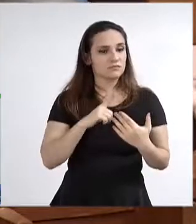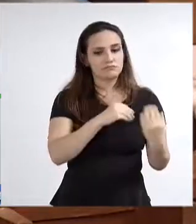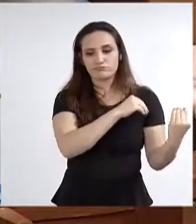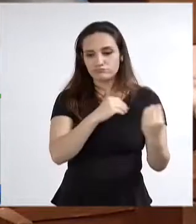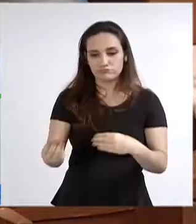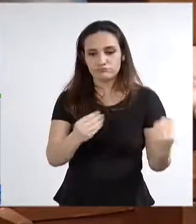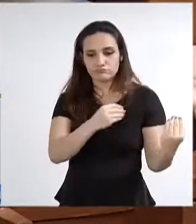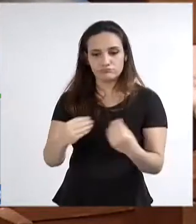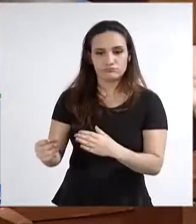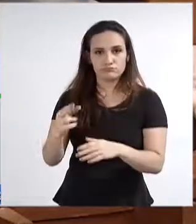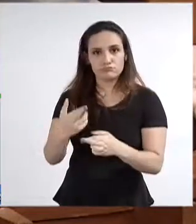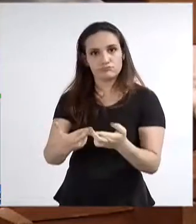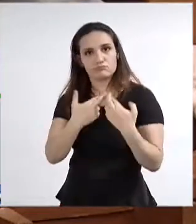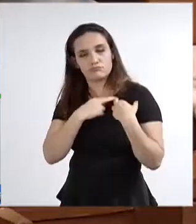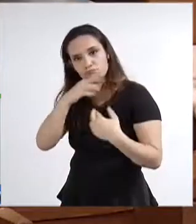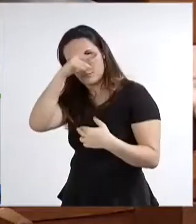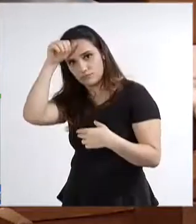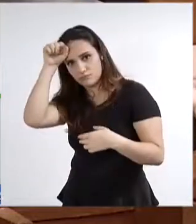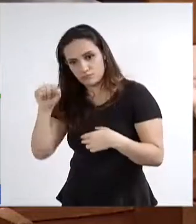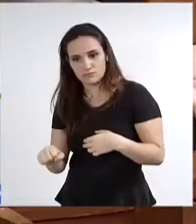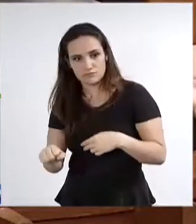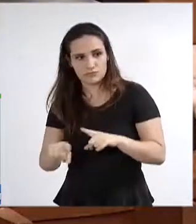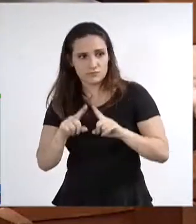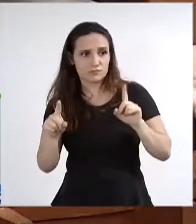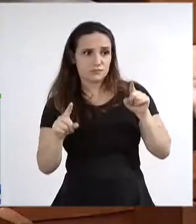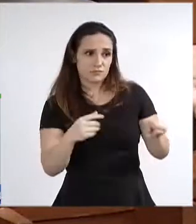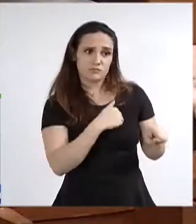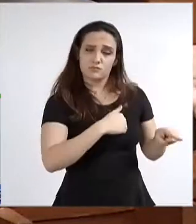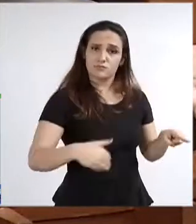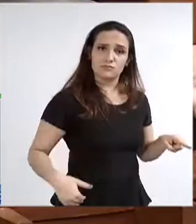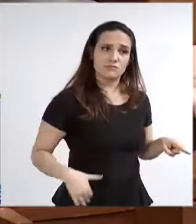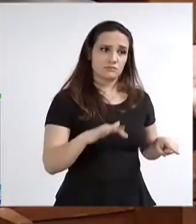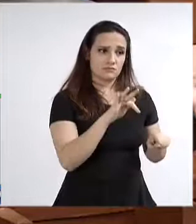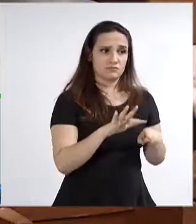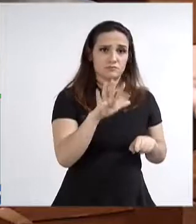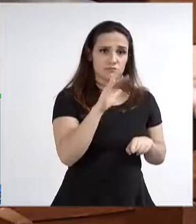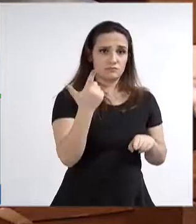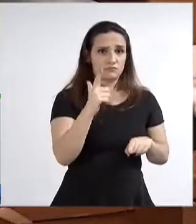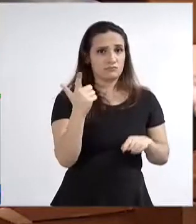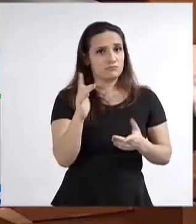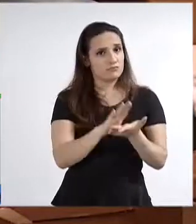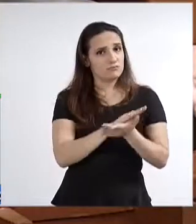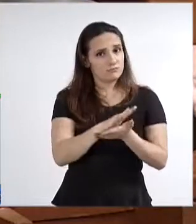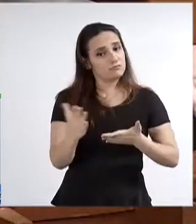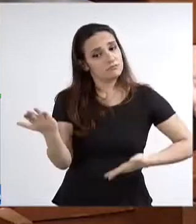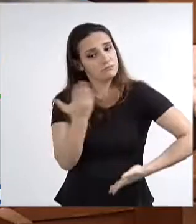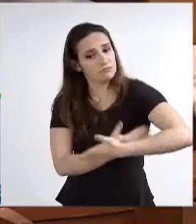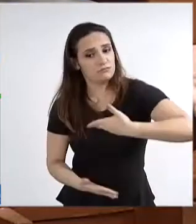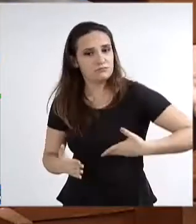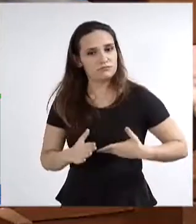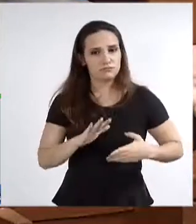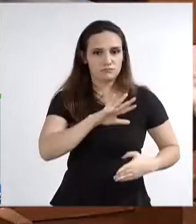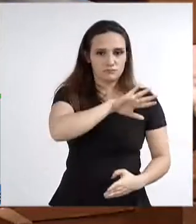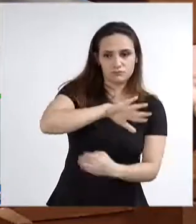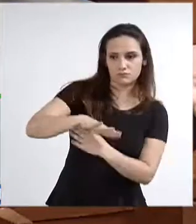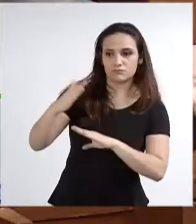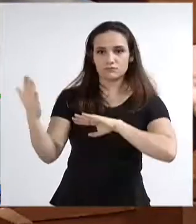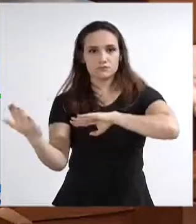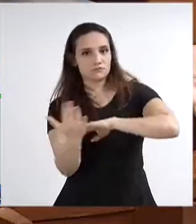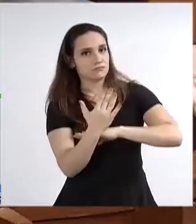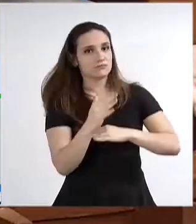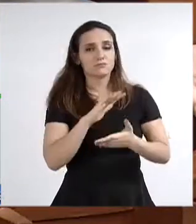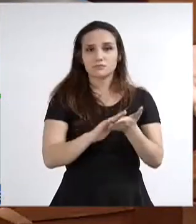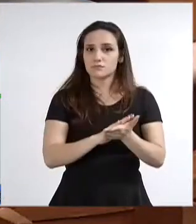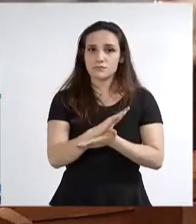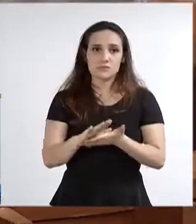do Sul, e da parte da União Federal, deputado Onevande Matos, nenhuma responsabilidade praticamente para a